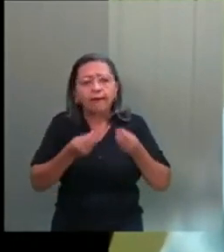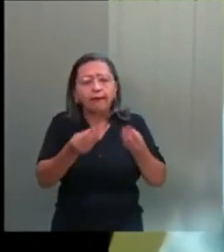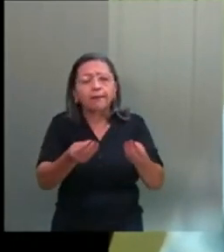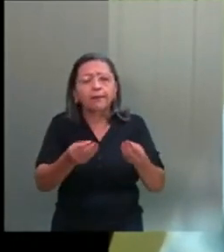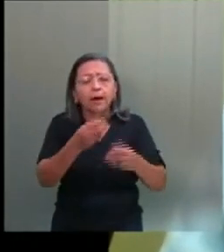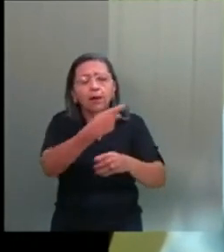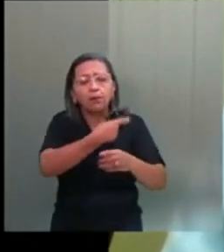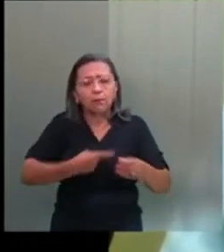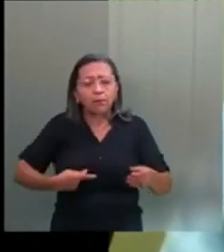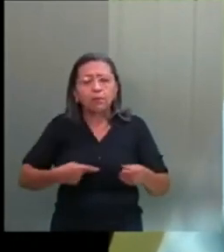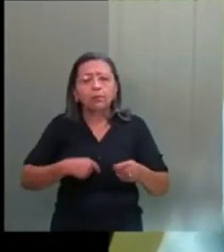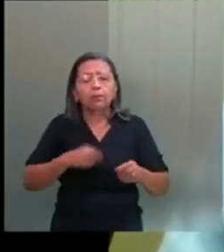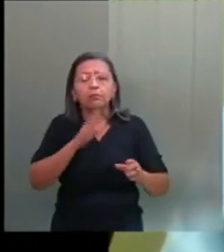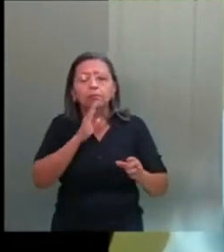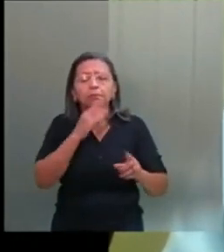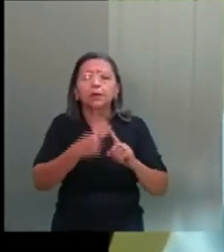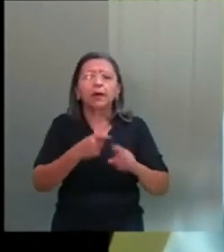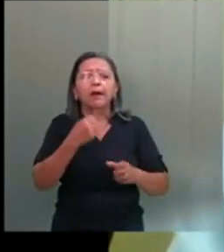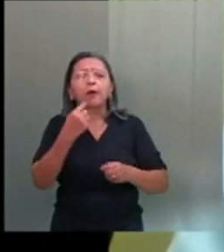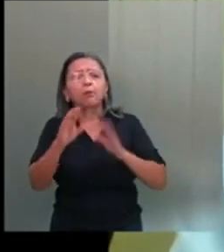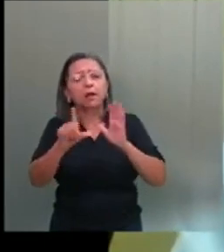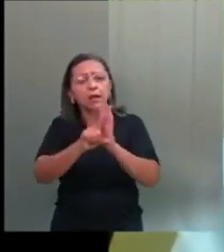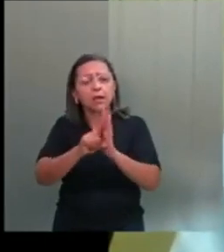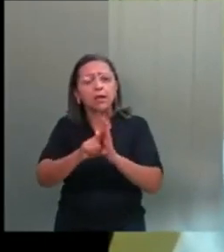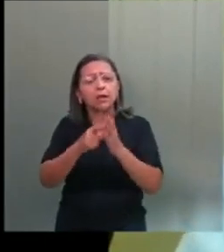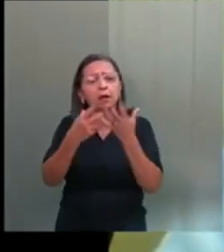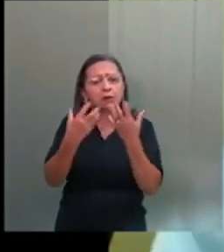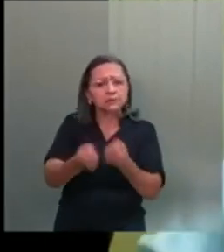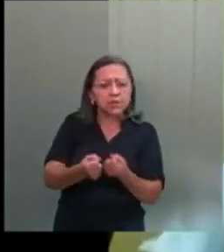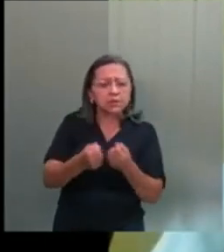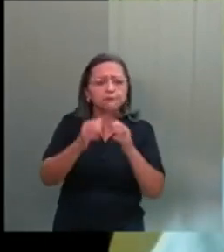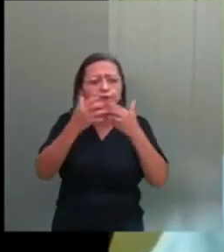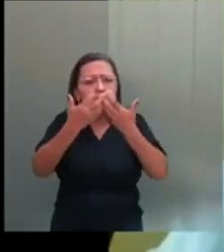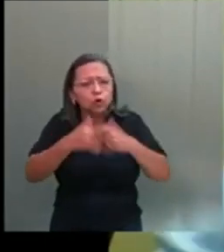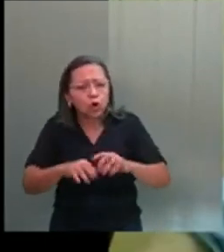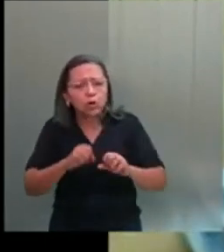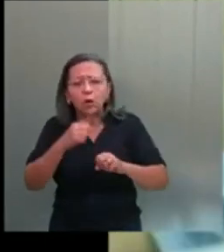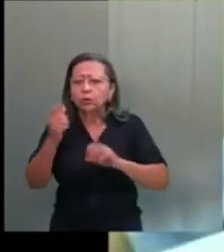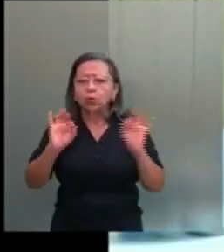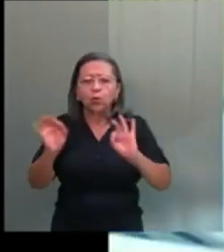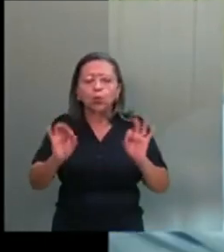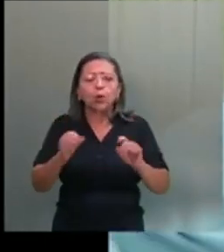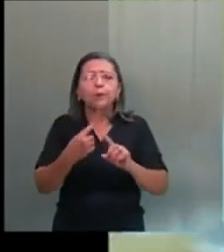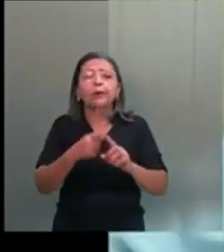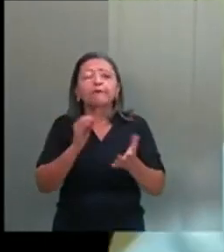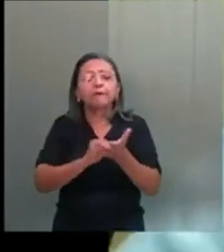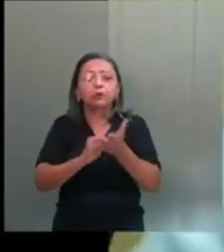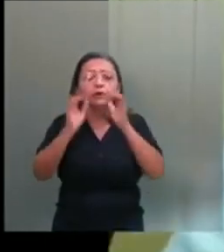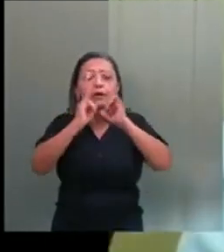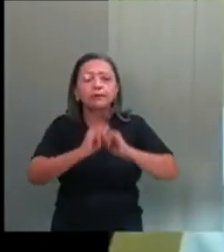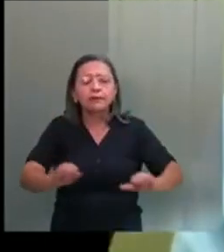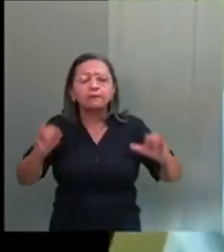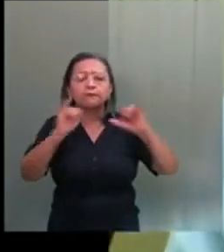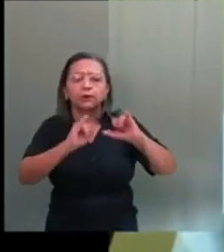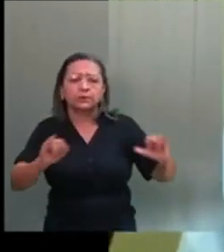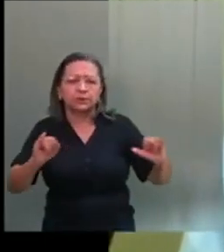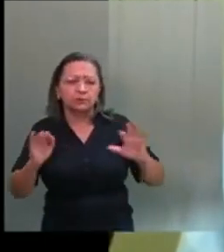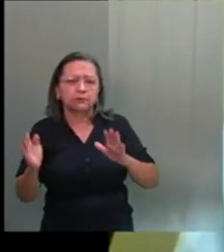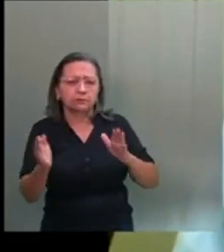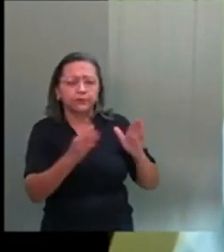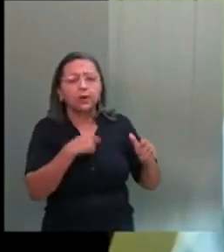conhecimento, nós temos leis que pegam, outras que não pegam, muitas vezes por falta de informação. Então, eu quero